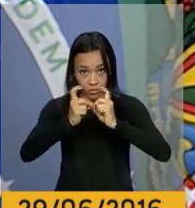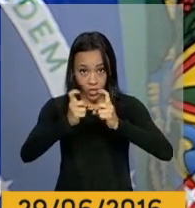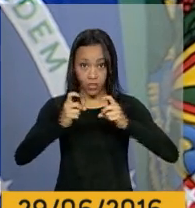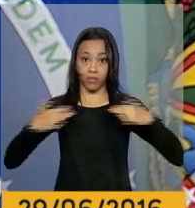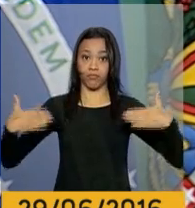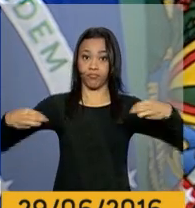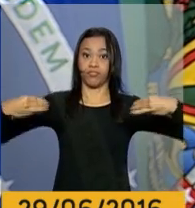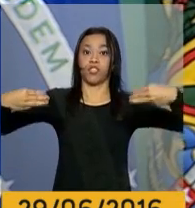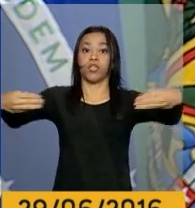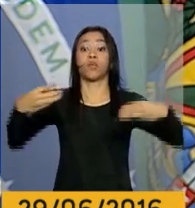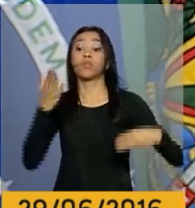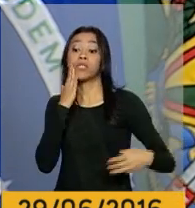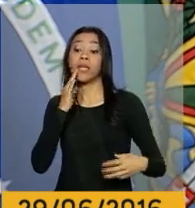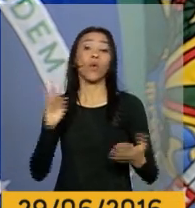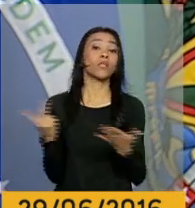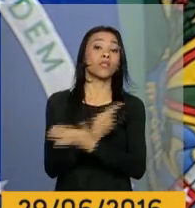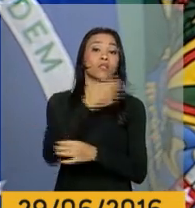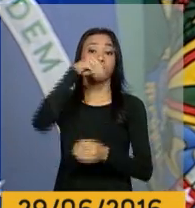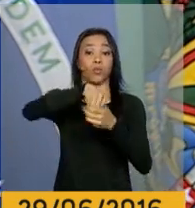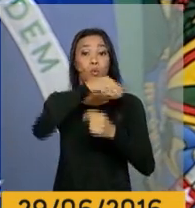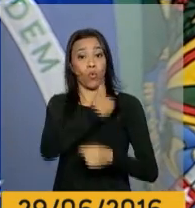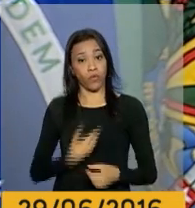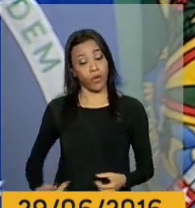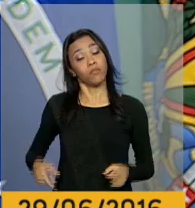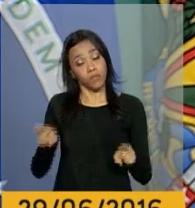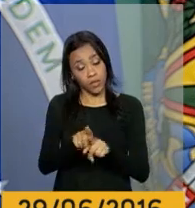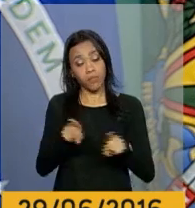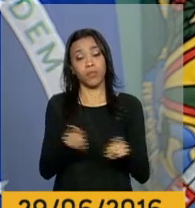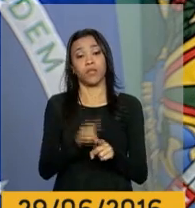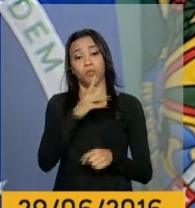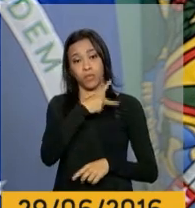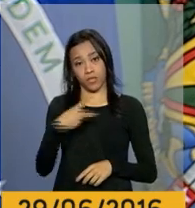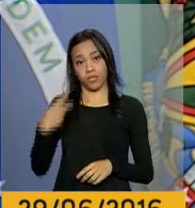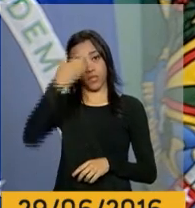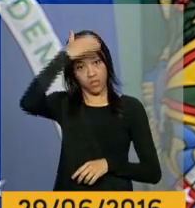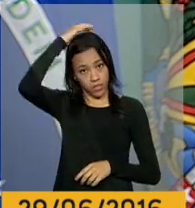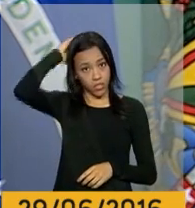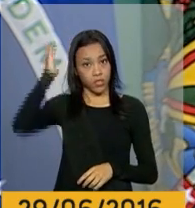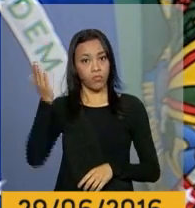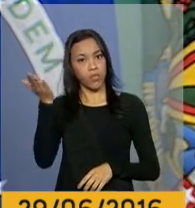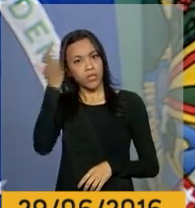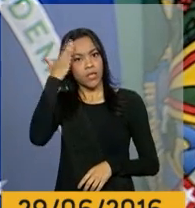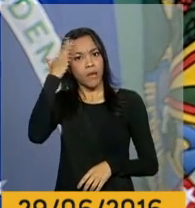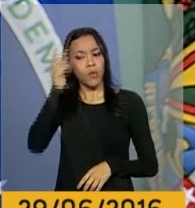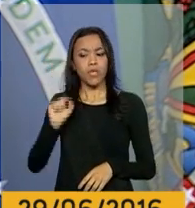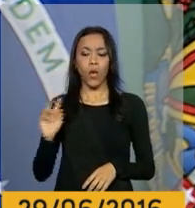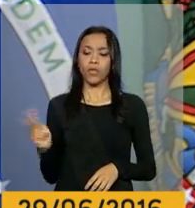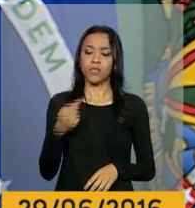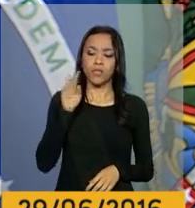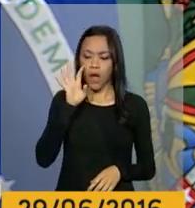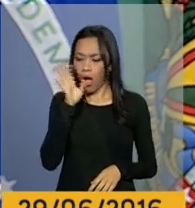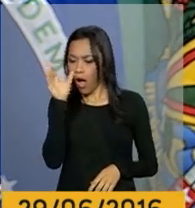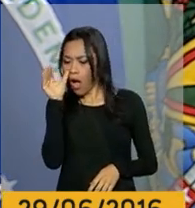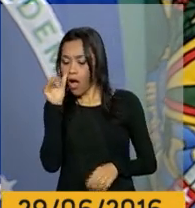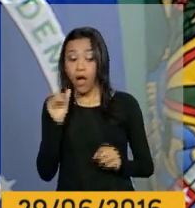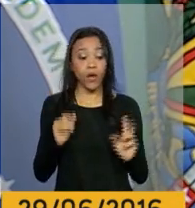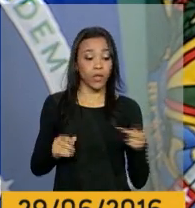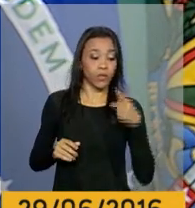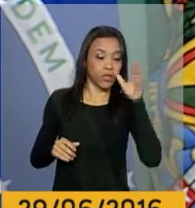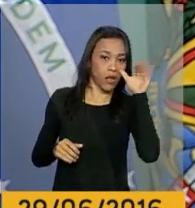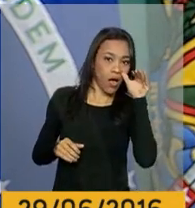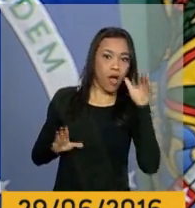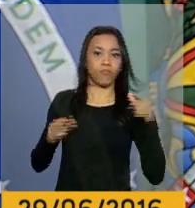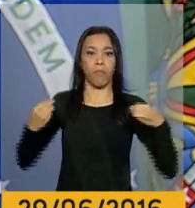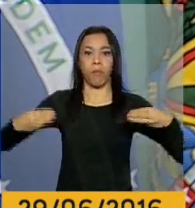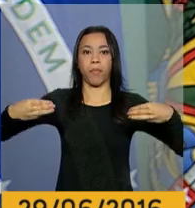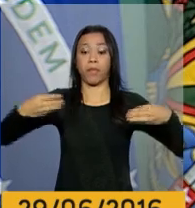administrativamente, o que é que está acontecendo no governo, como o presidente da República pode acompanhar esses trabalhos e, ao mesmo tempo,